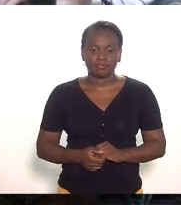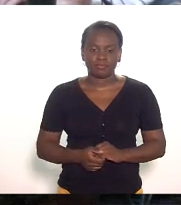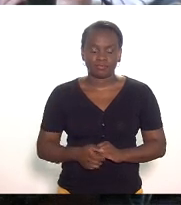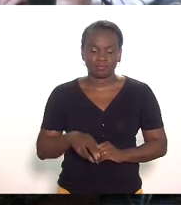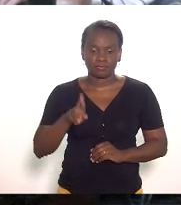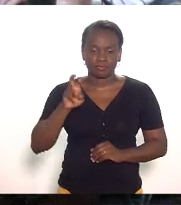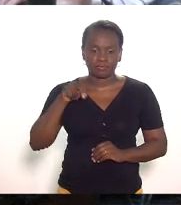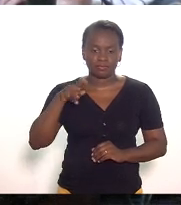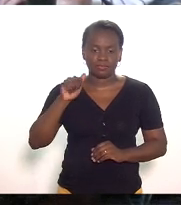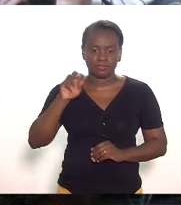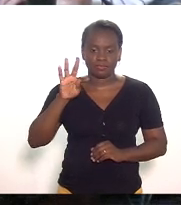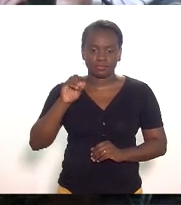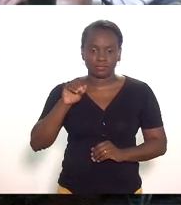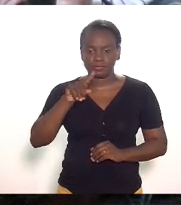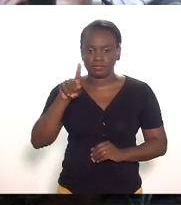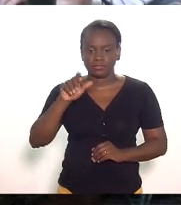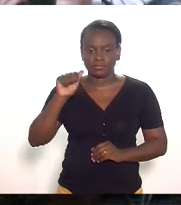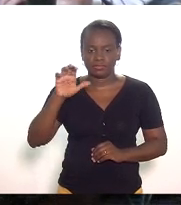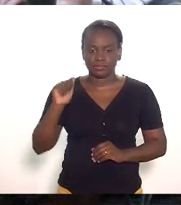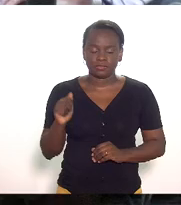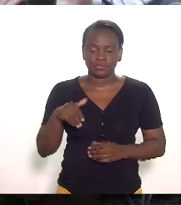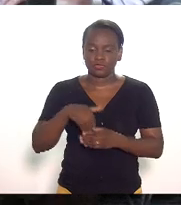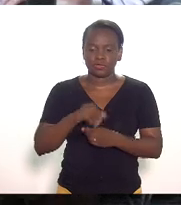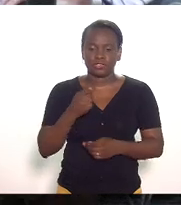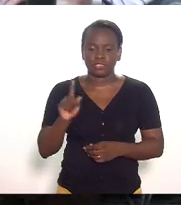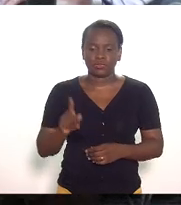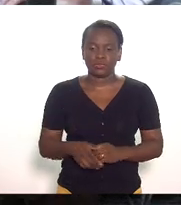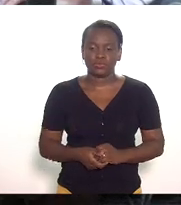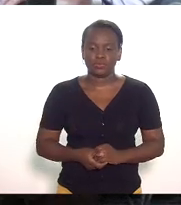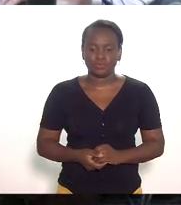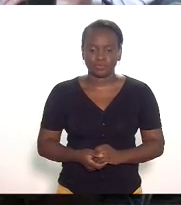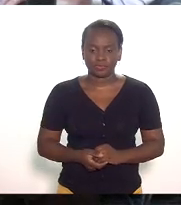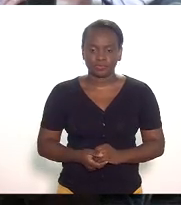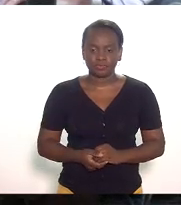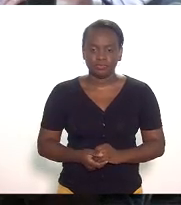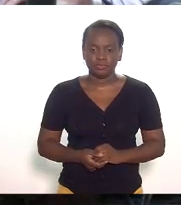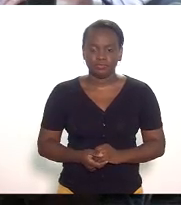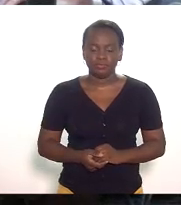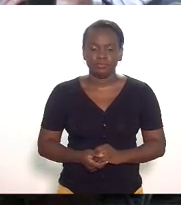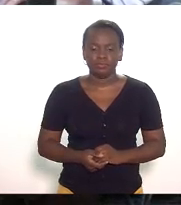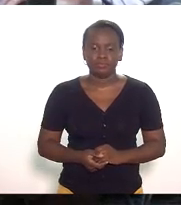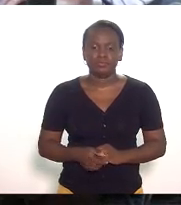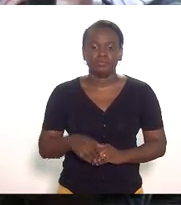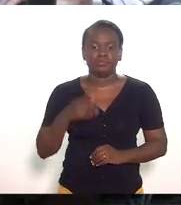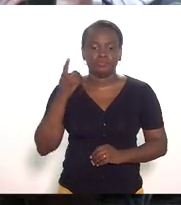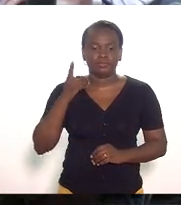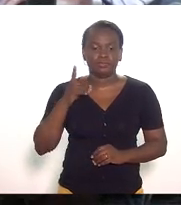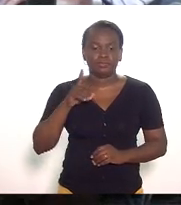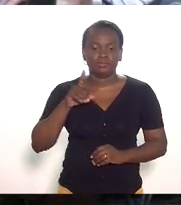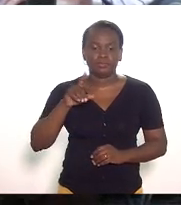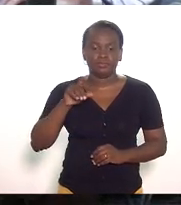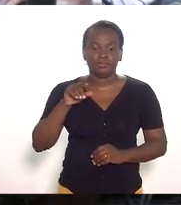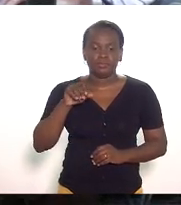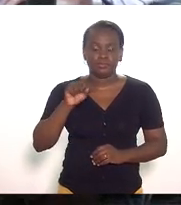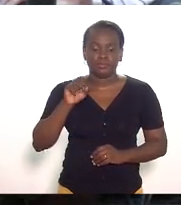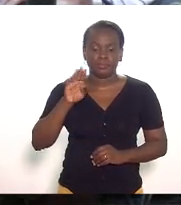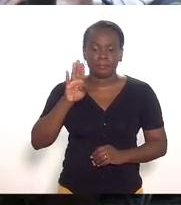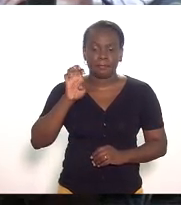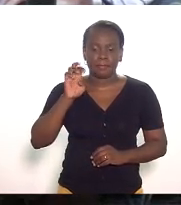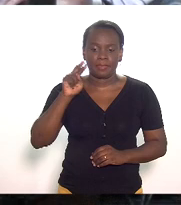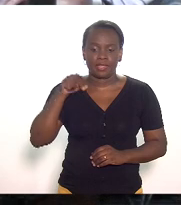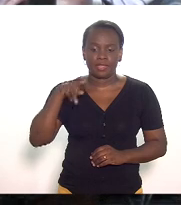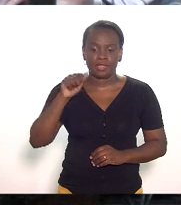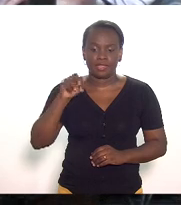Deputado Renato Zaca. Voto não, presidente. Não. Deputado Subtenente